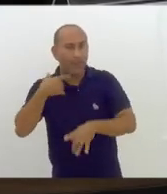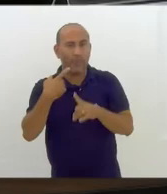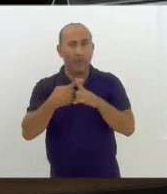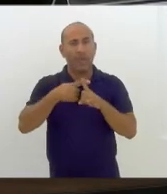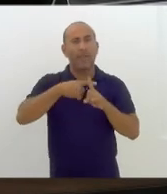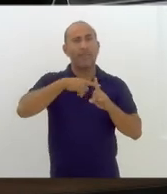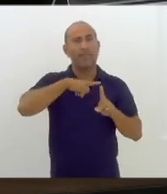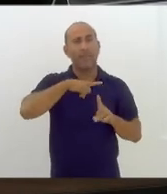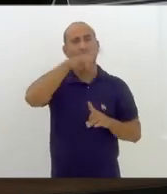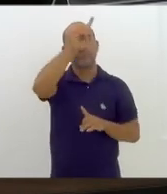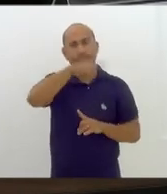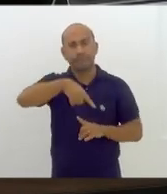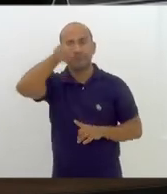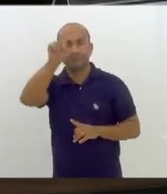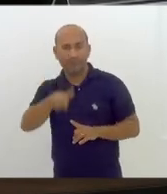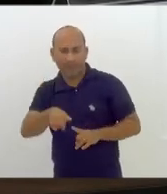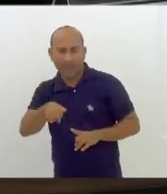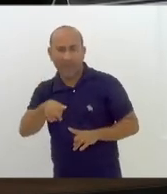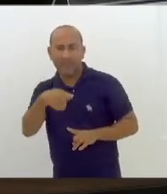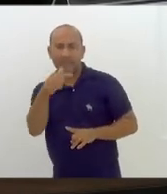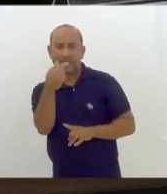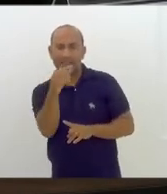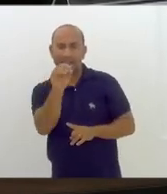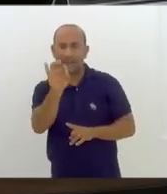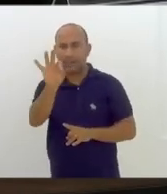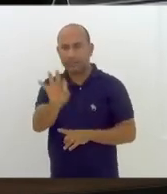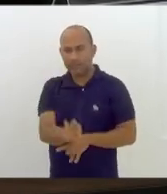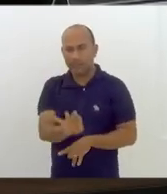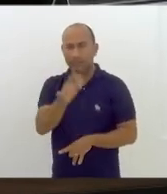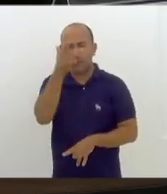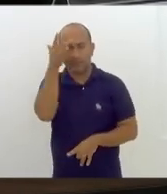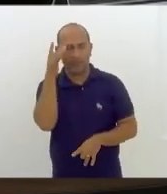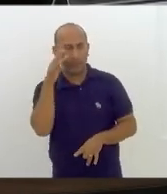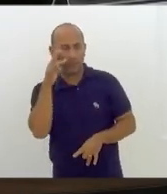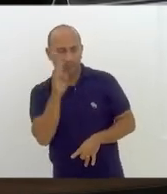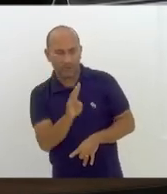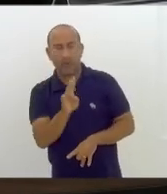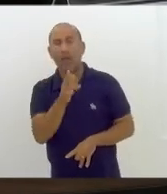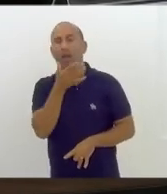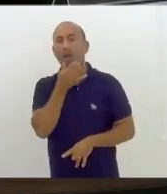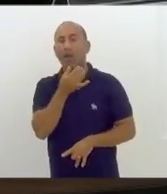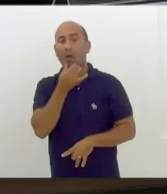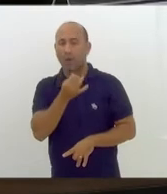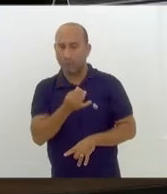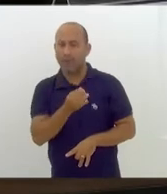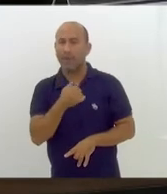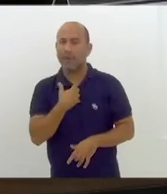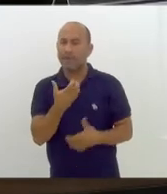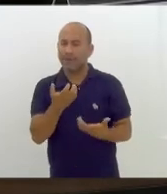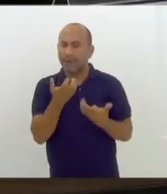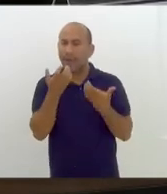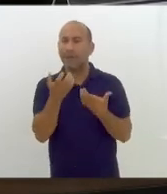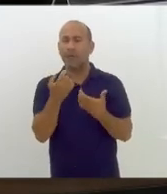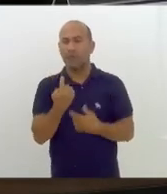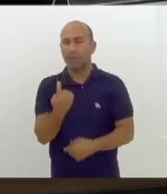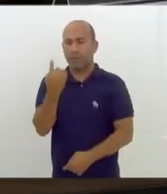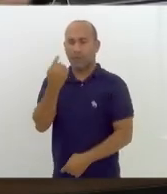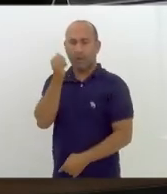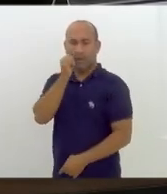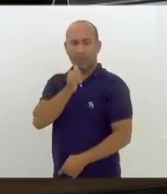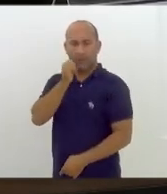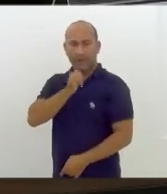de que 70% das fontes ouvidas pelo jornalismo brasileiro são homens, então eu faço questão de ser uma mulher que